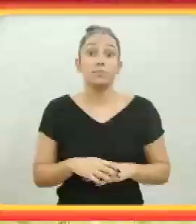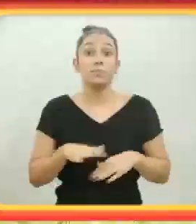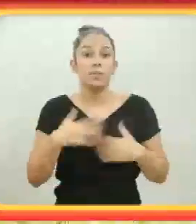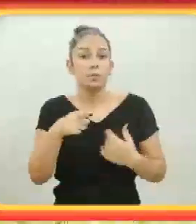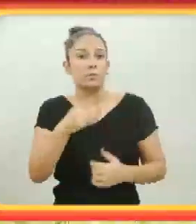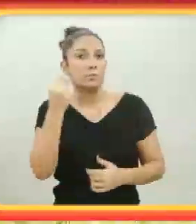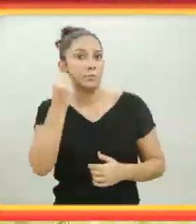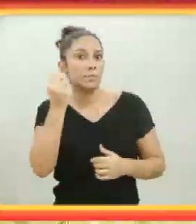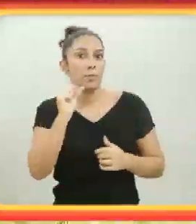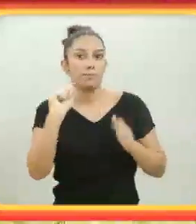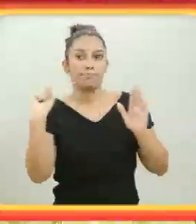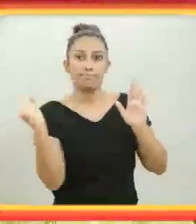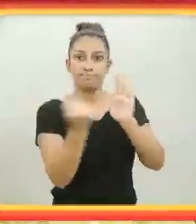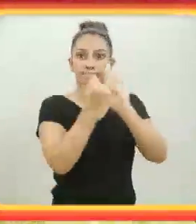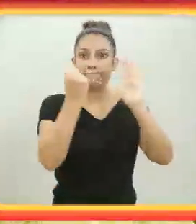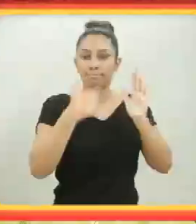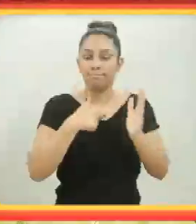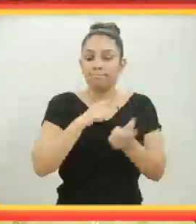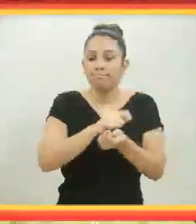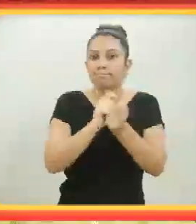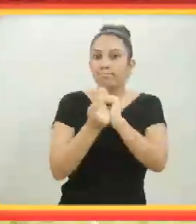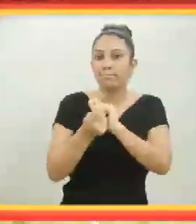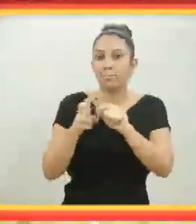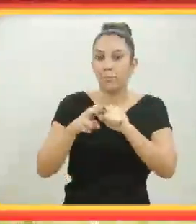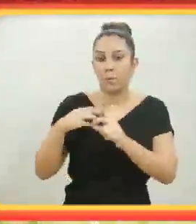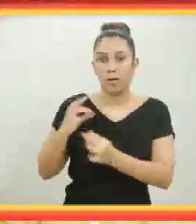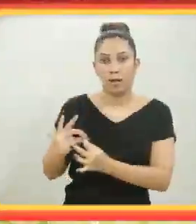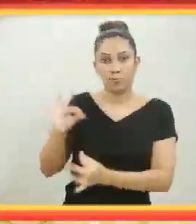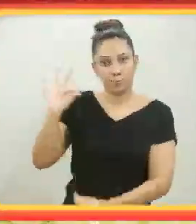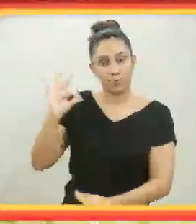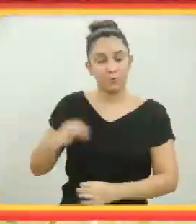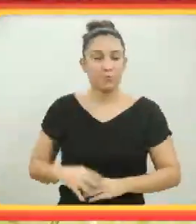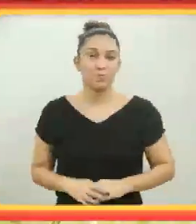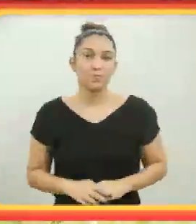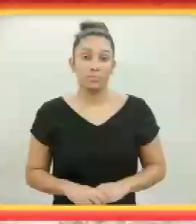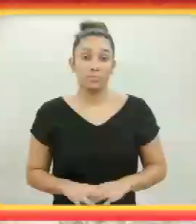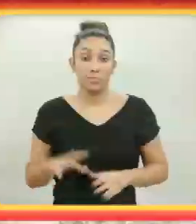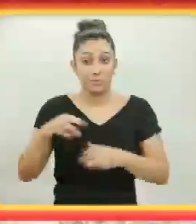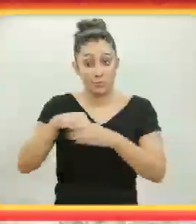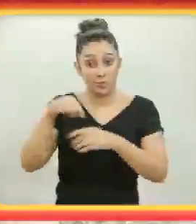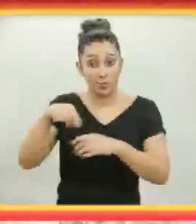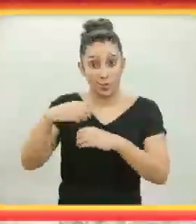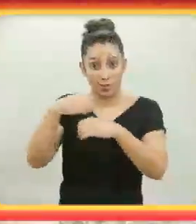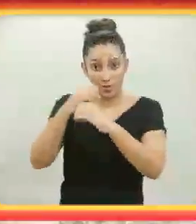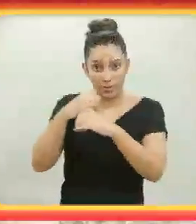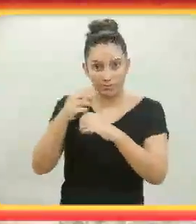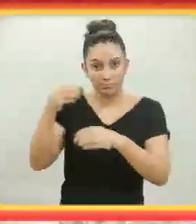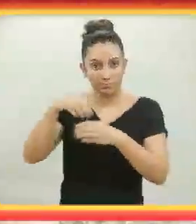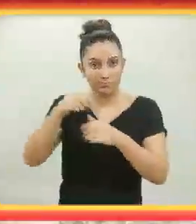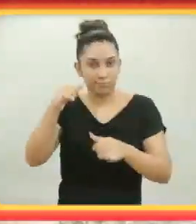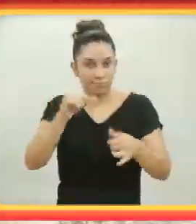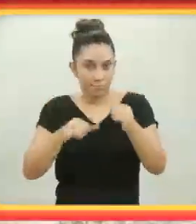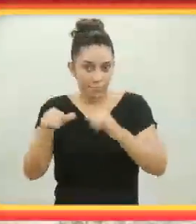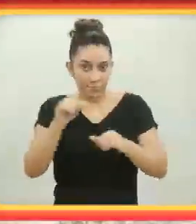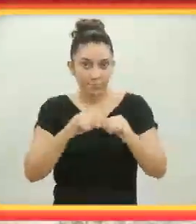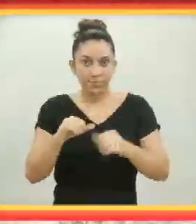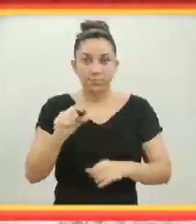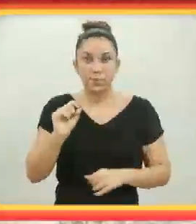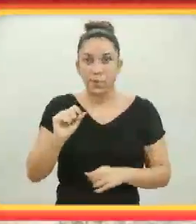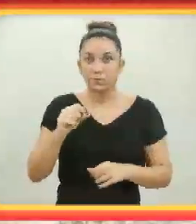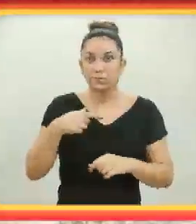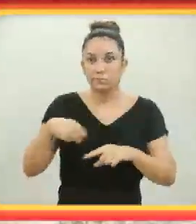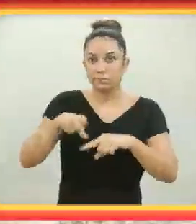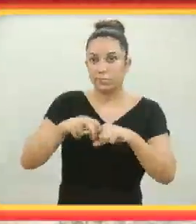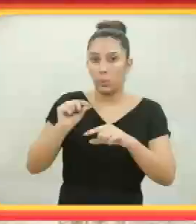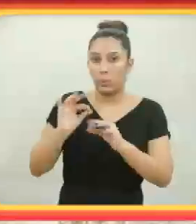marcante, porque lá foi tudo adaptado para a minha altura, né? E dentro do laboratório de manipulação, a bancada era um pouco